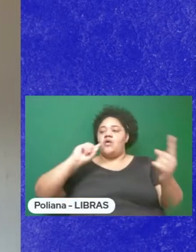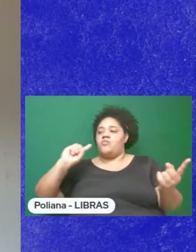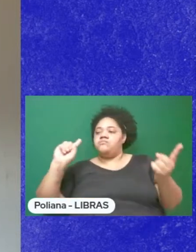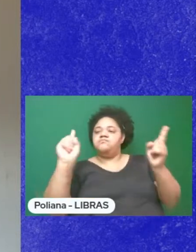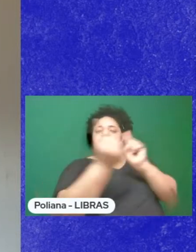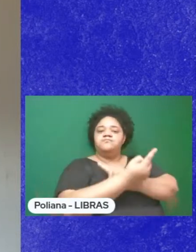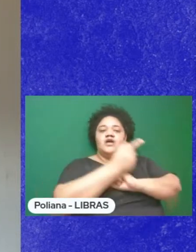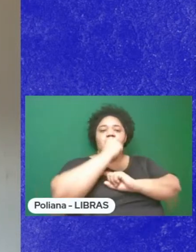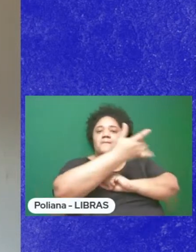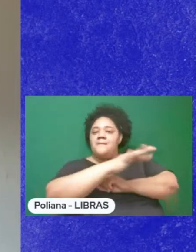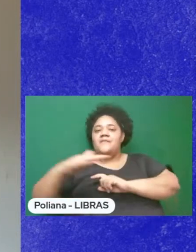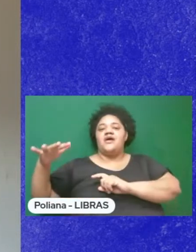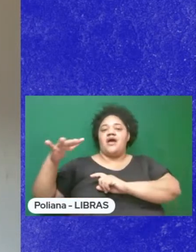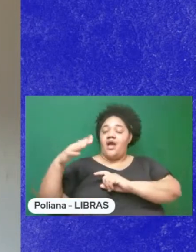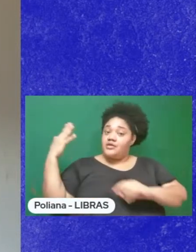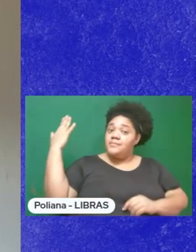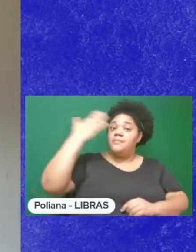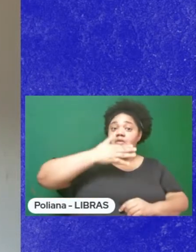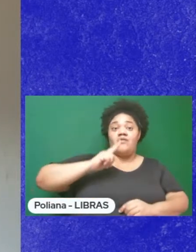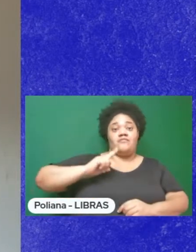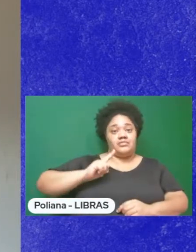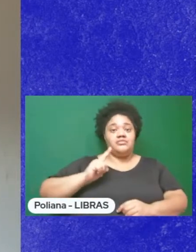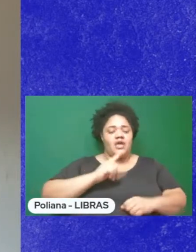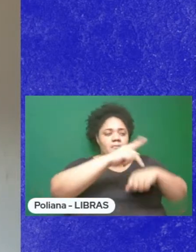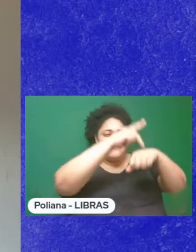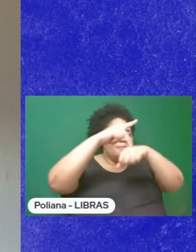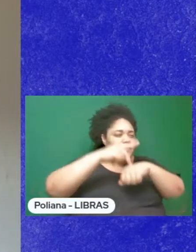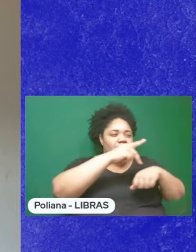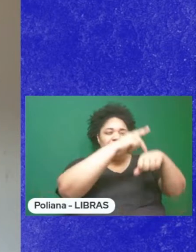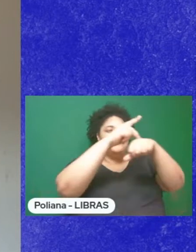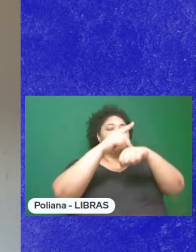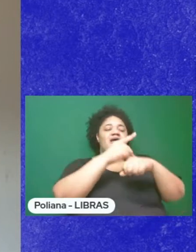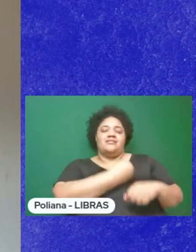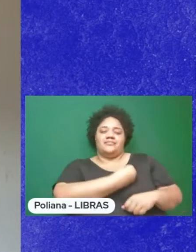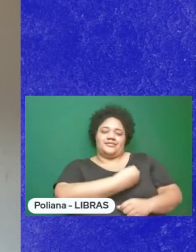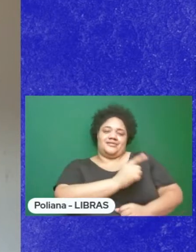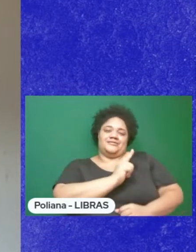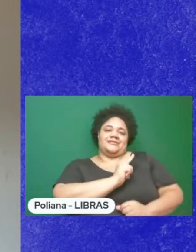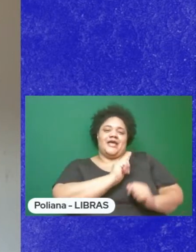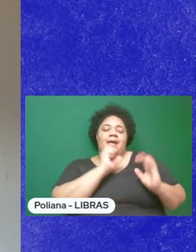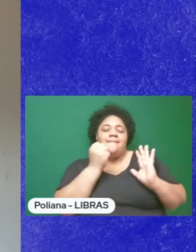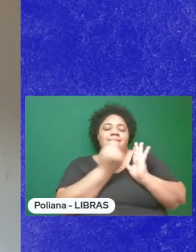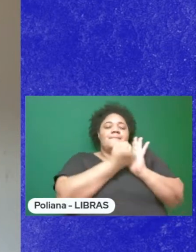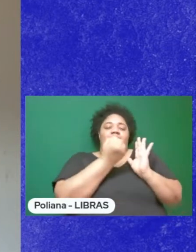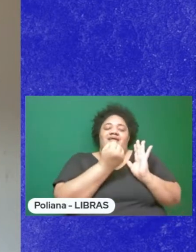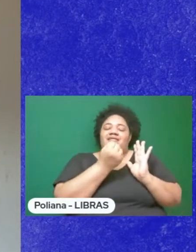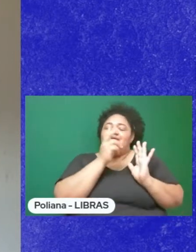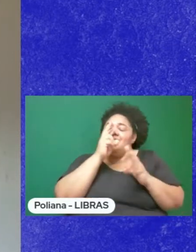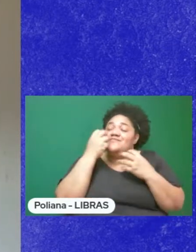mar e a gente tem isso, provas concretas, explícitas, nesse lugar, presente nesse lugar. E é muito forte, assim,